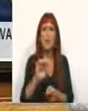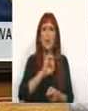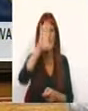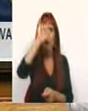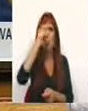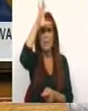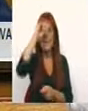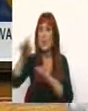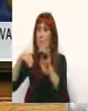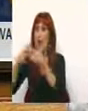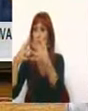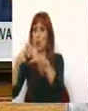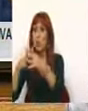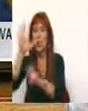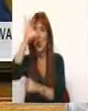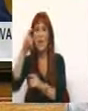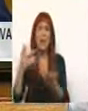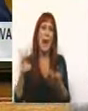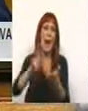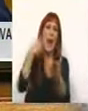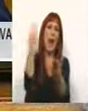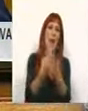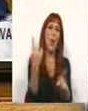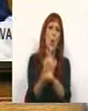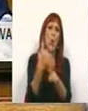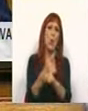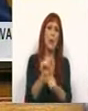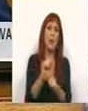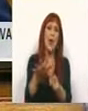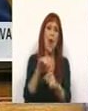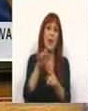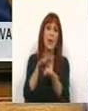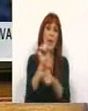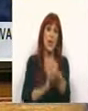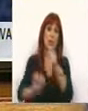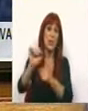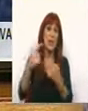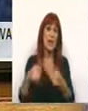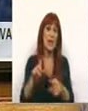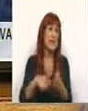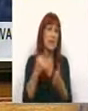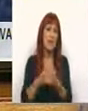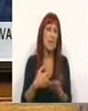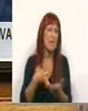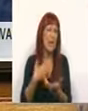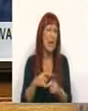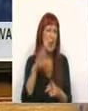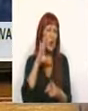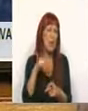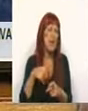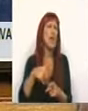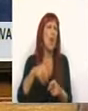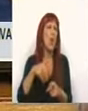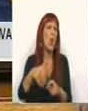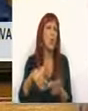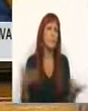Primeiro-Ministro mexe na estrutura do governo, lá cai qualquer coisa da sua esfera de influência. E por isso temos sempre esta sensação que não sabemos até